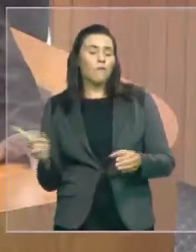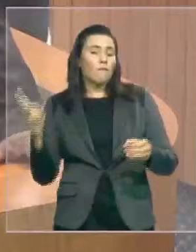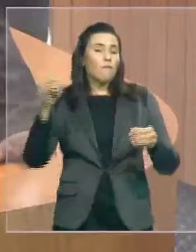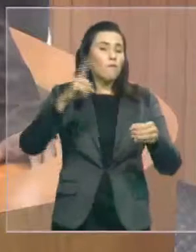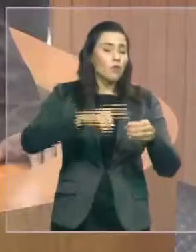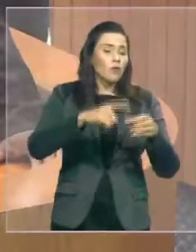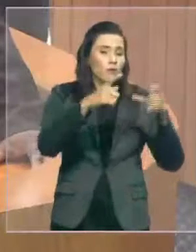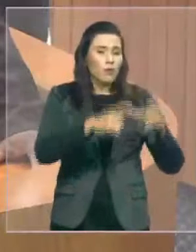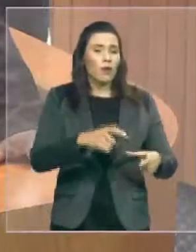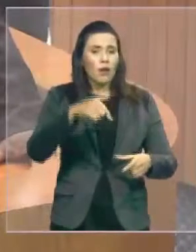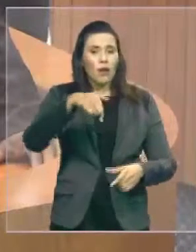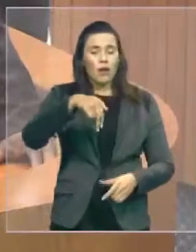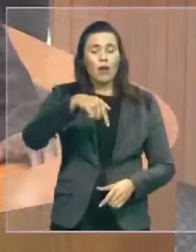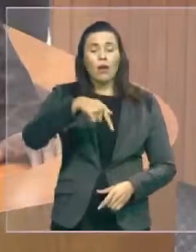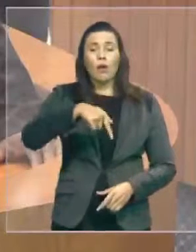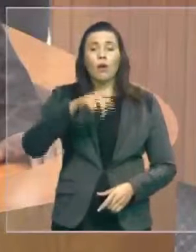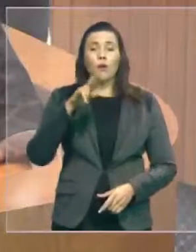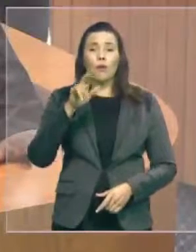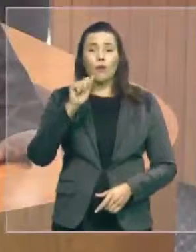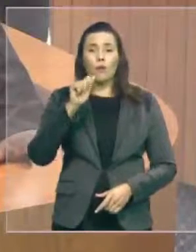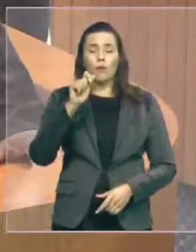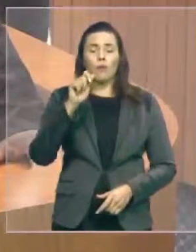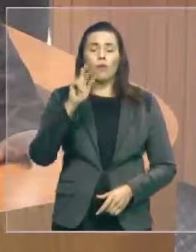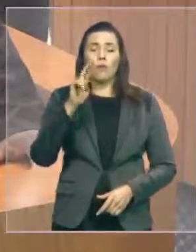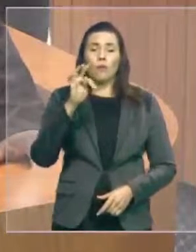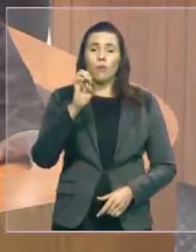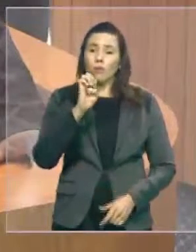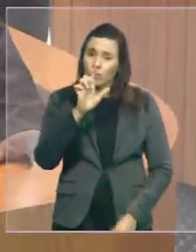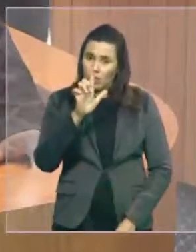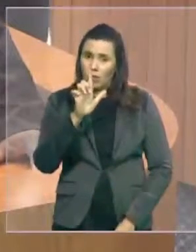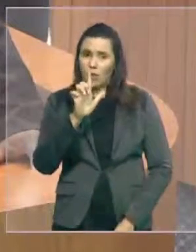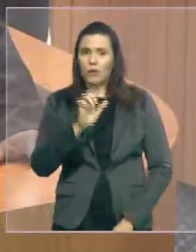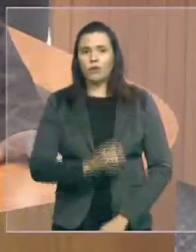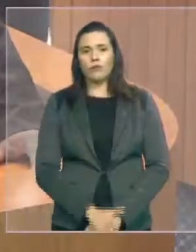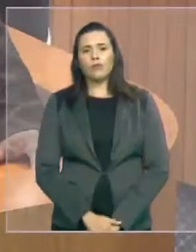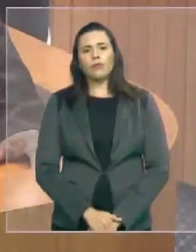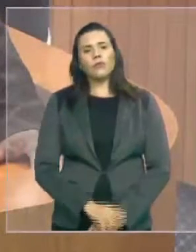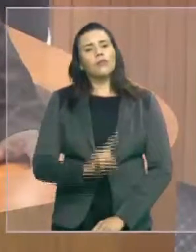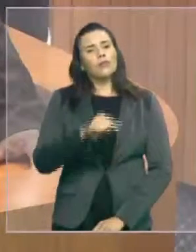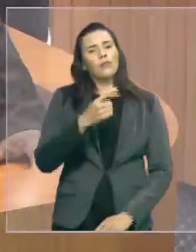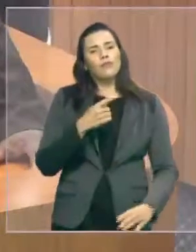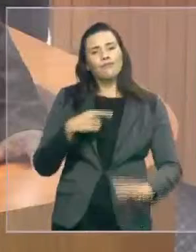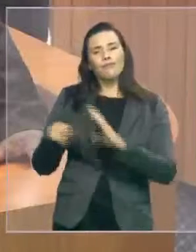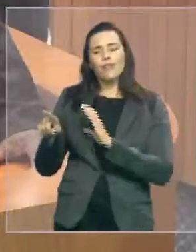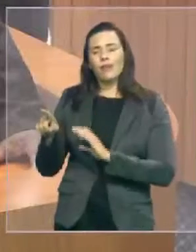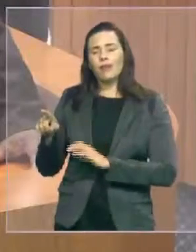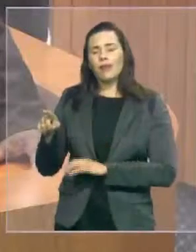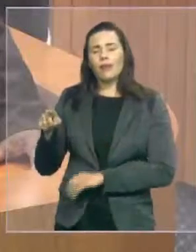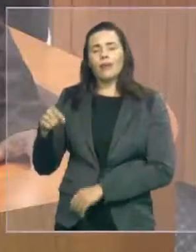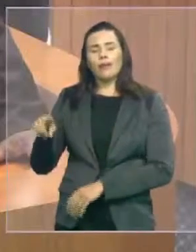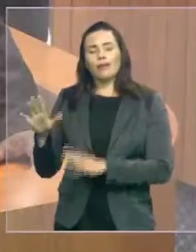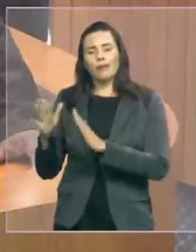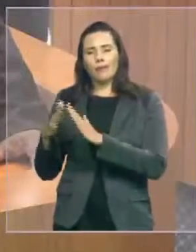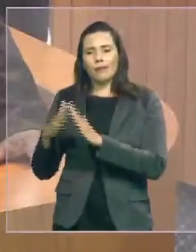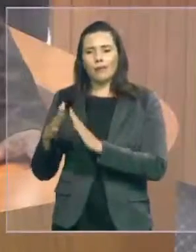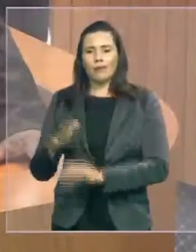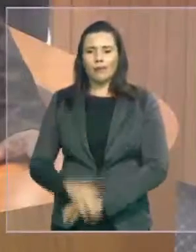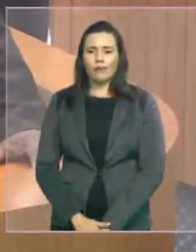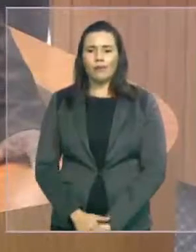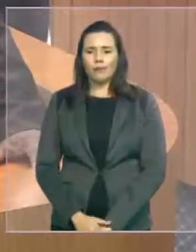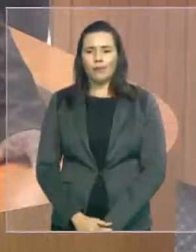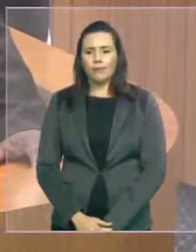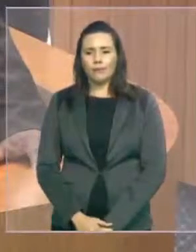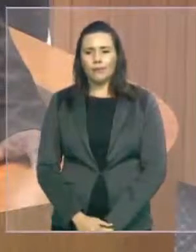Fomos para as ruas, com o movimento independente liderado por mim, e conseguimos coletes e pistolas para